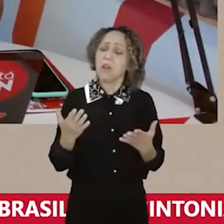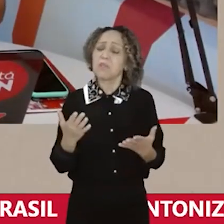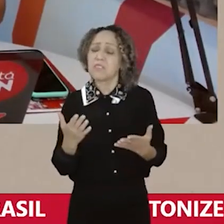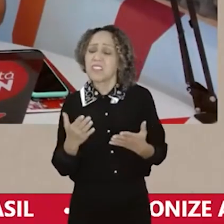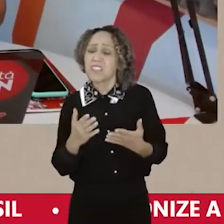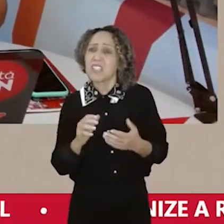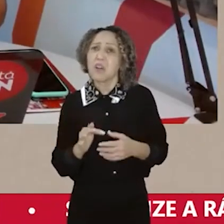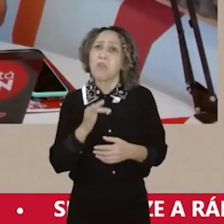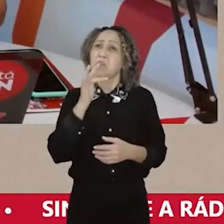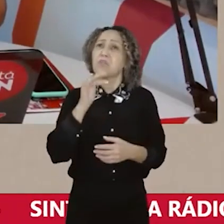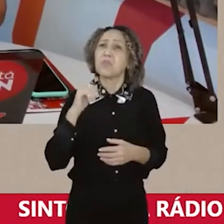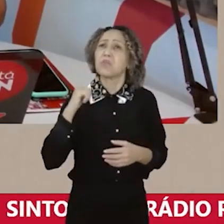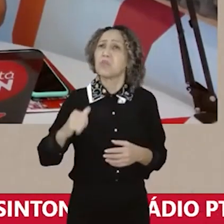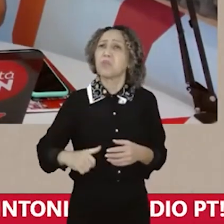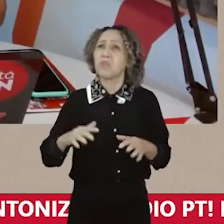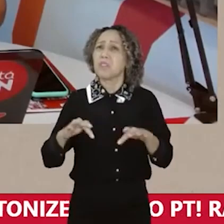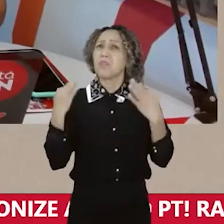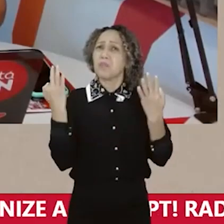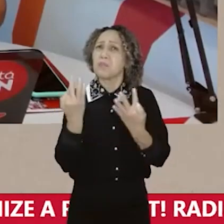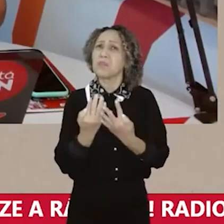possível, um caminho exitoso?